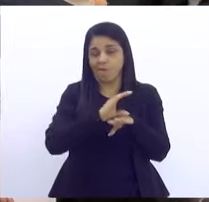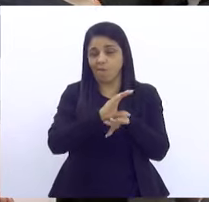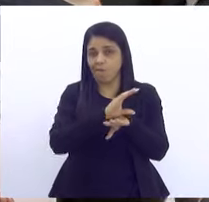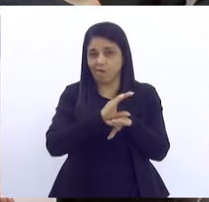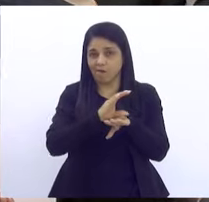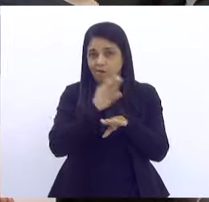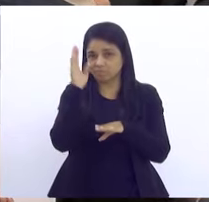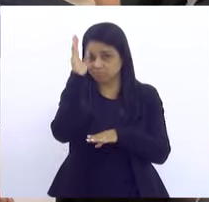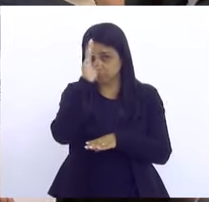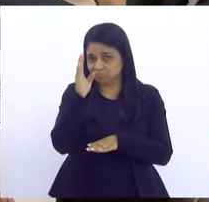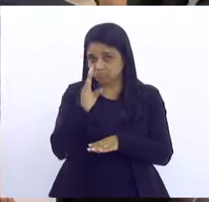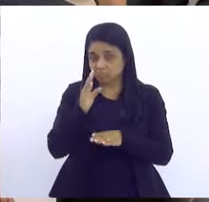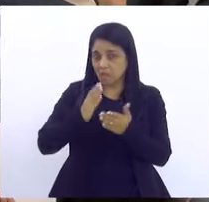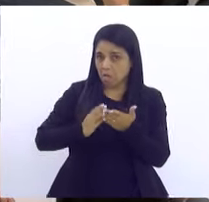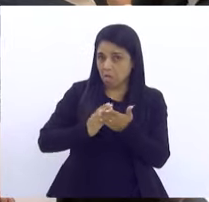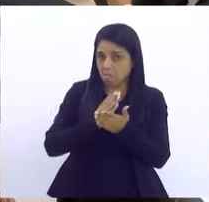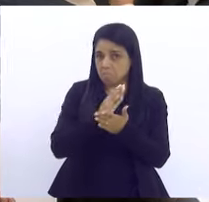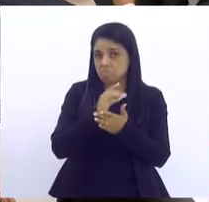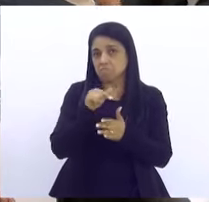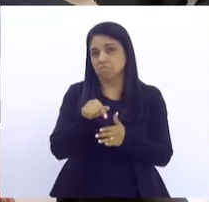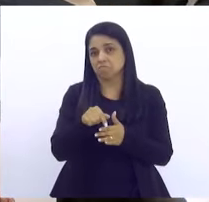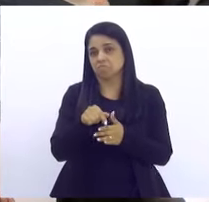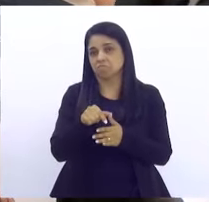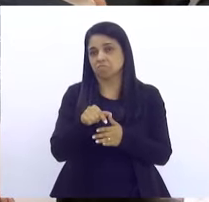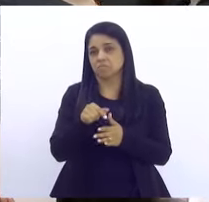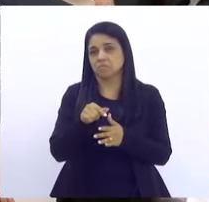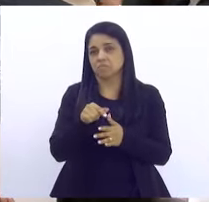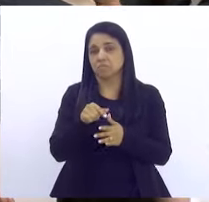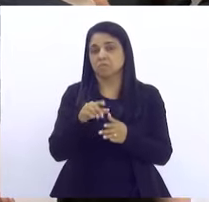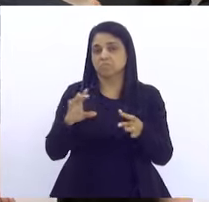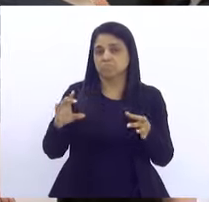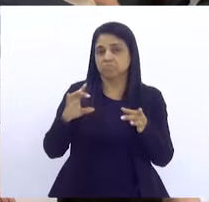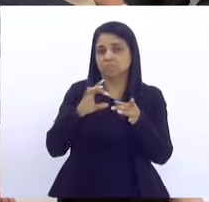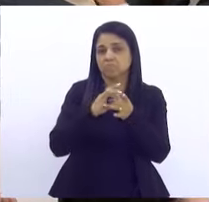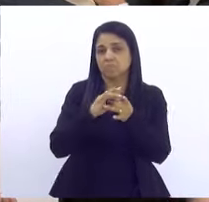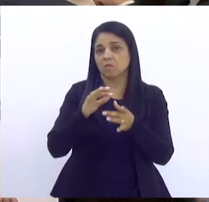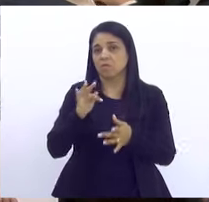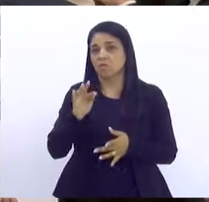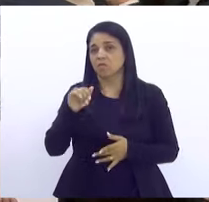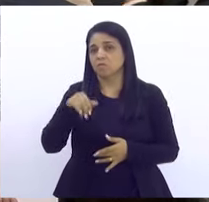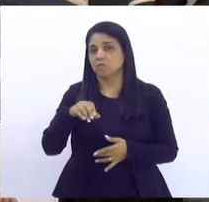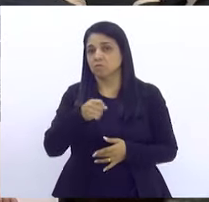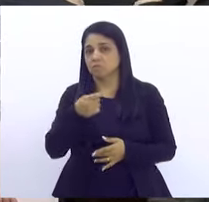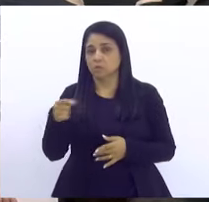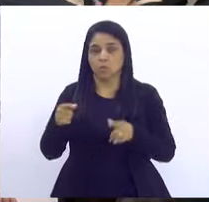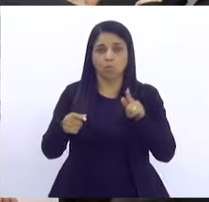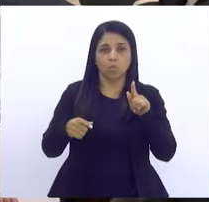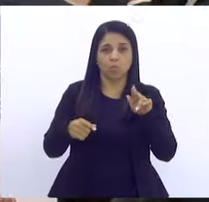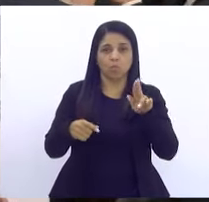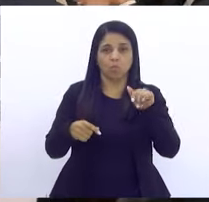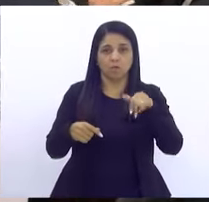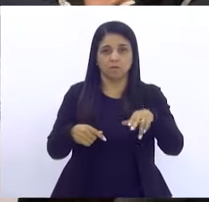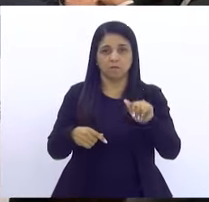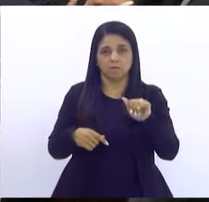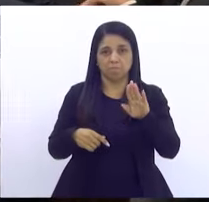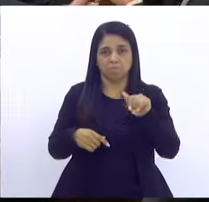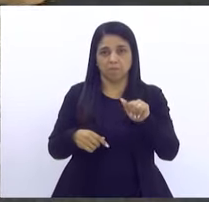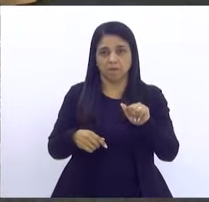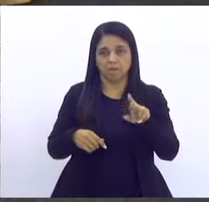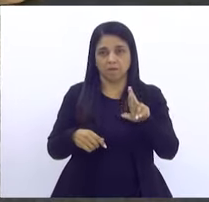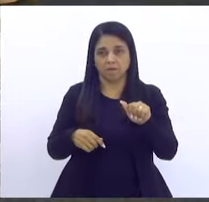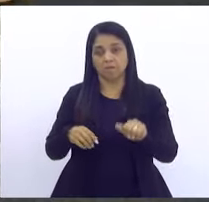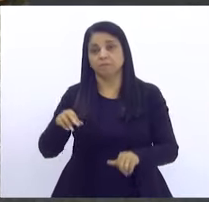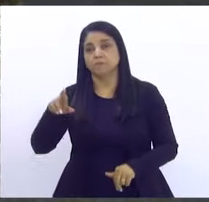Nacional aprovou para que houvesse a fusão da Guanabara com o Rio de Janeiro. E